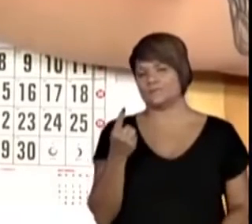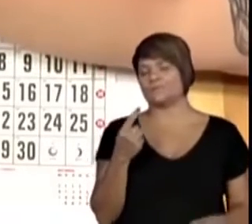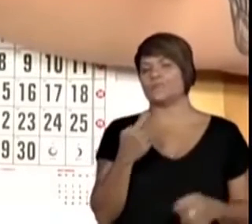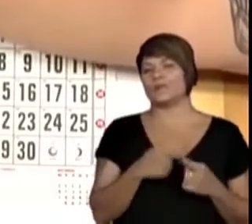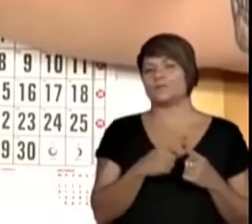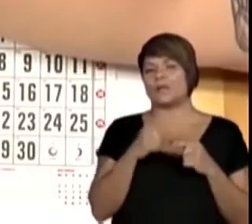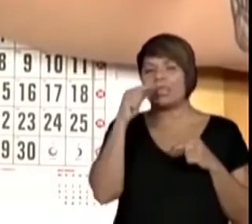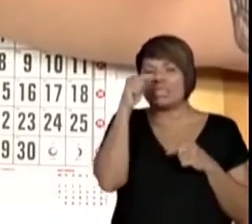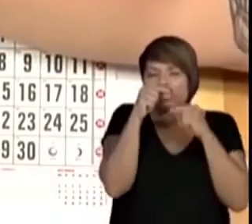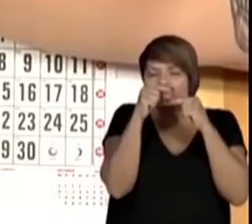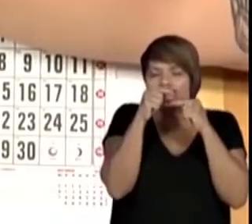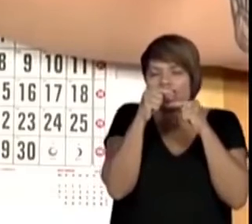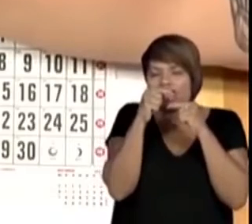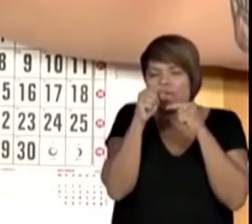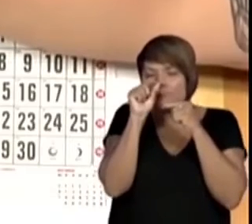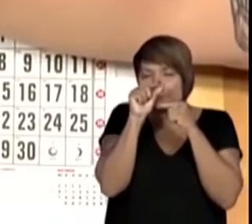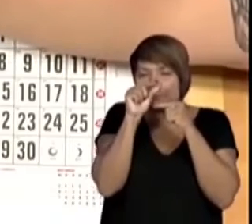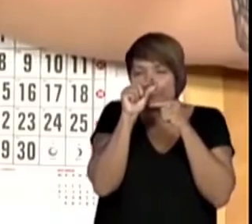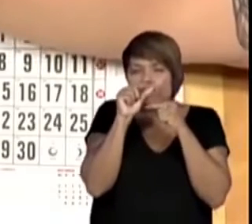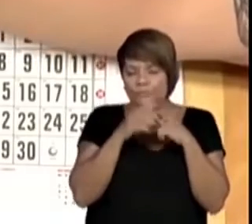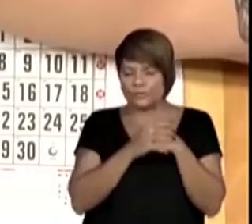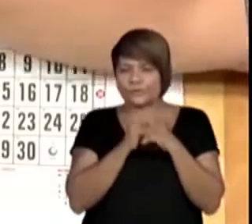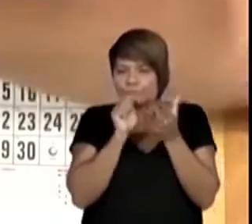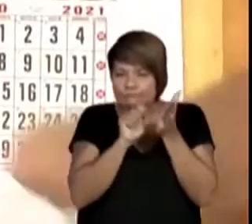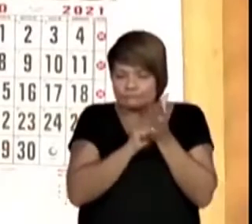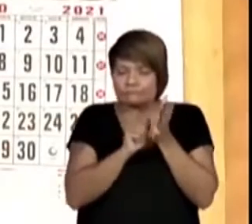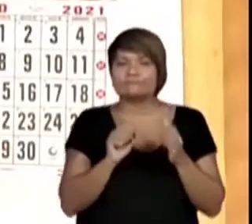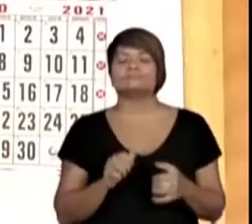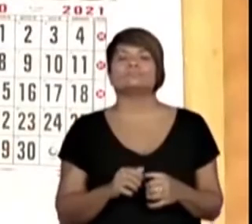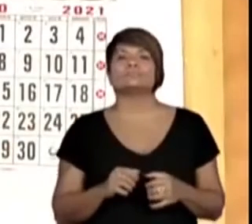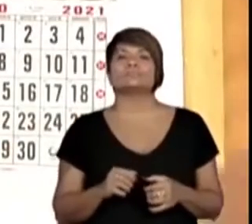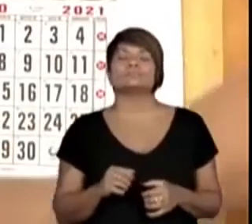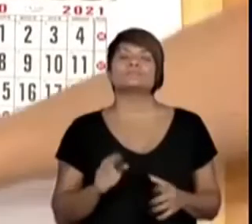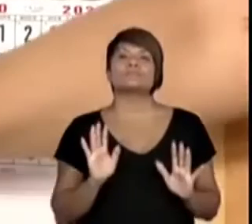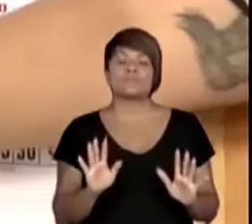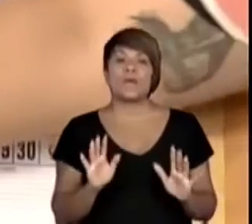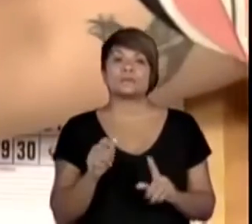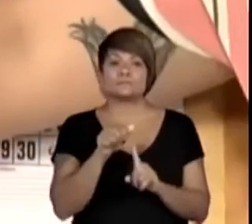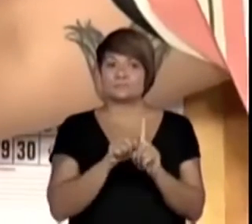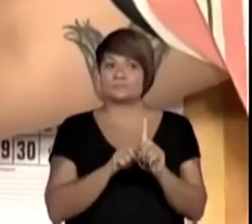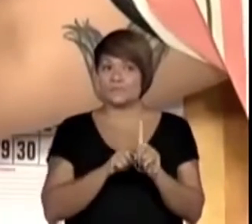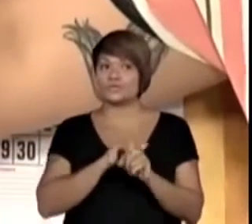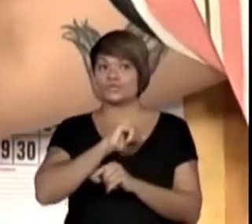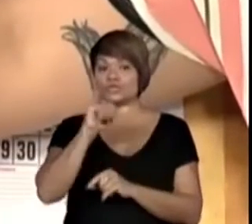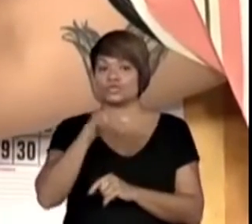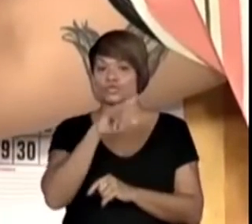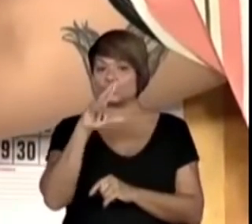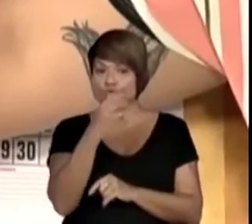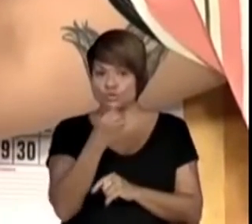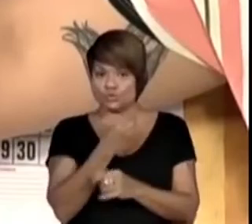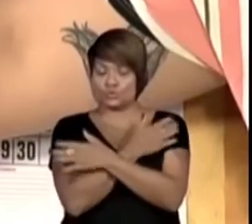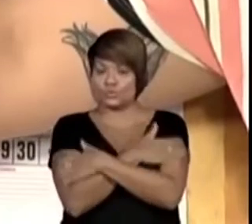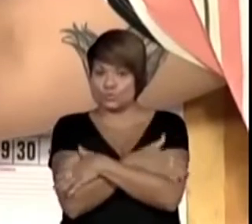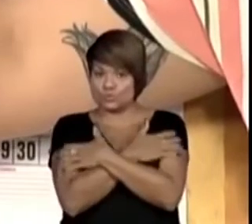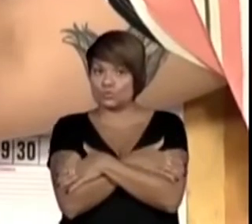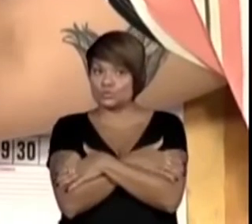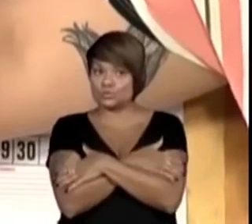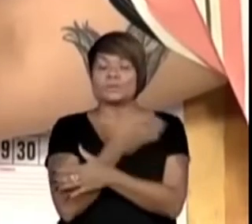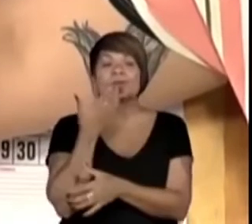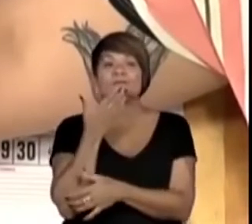cabia, eles ficaram, puseram bem pequenininho aqui, tá? Mas o mês de julho tá mais fácil de